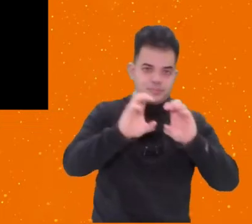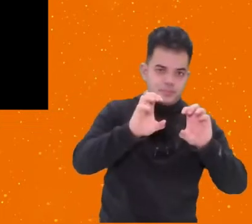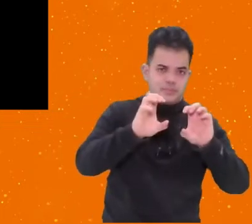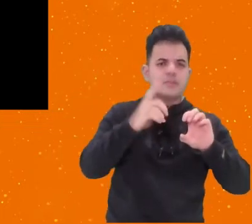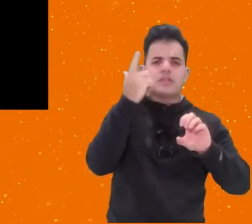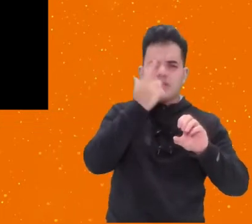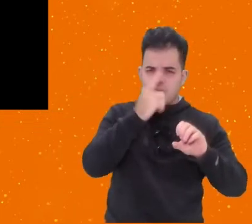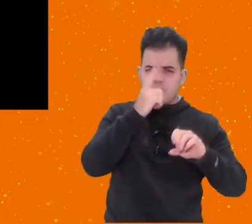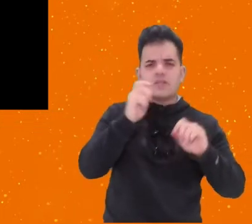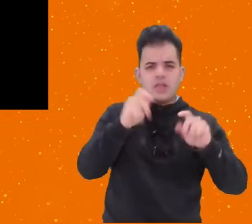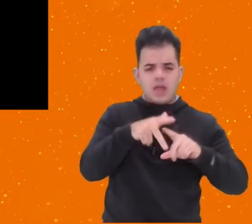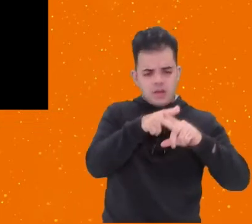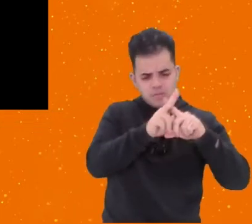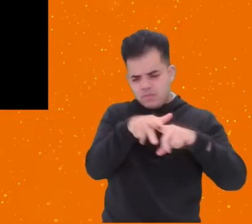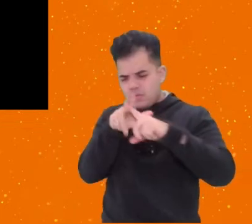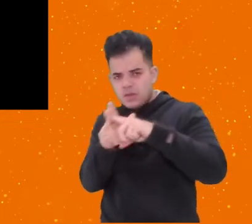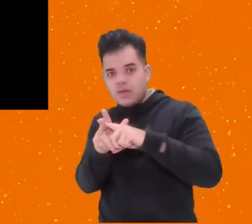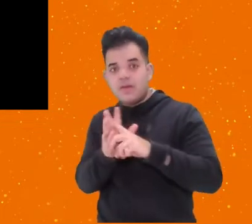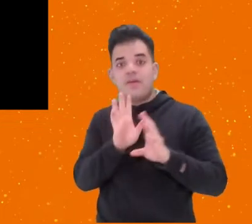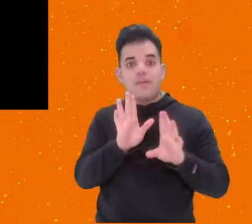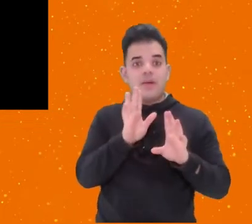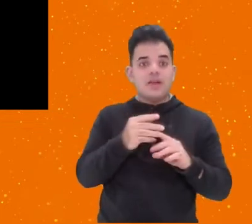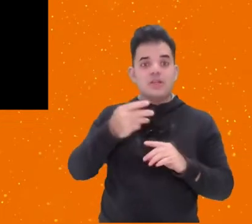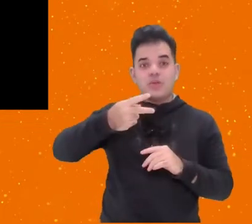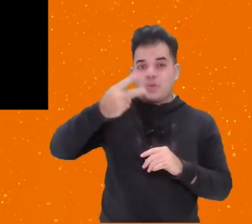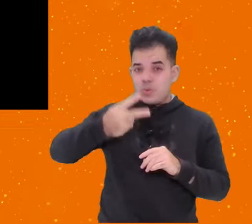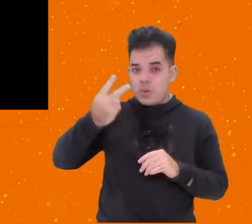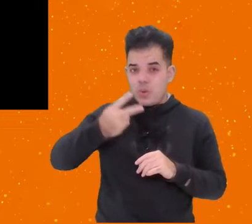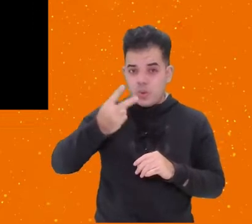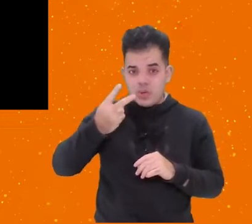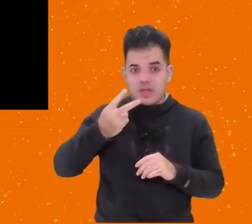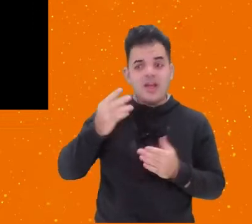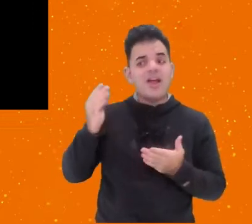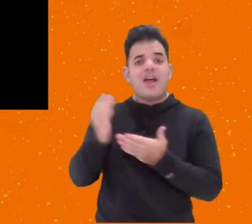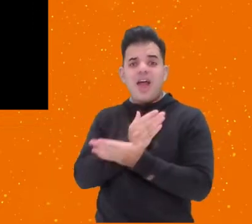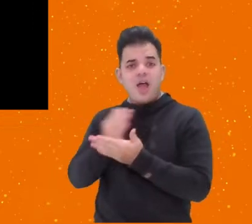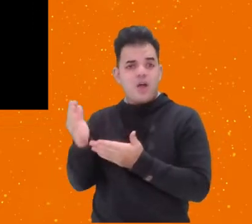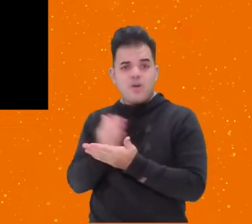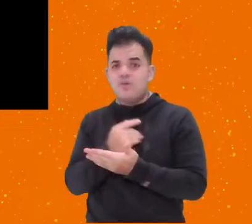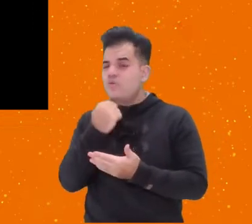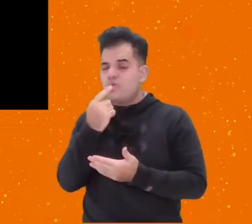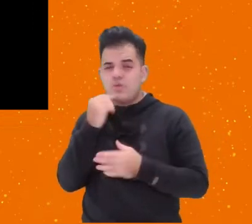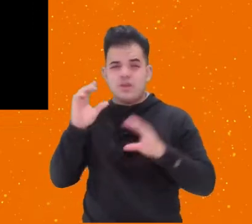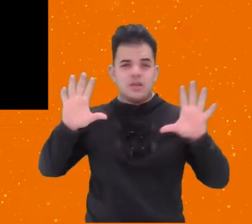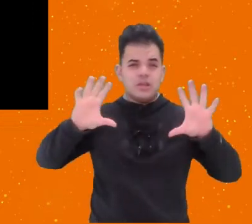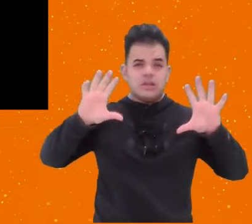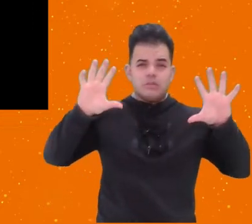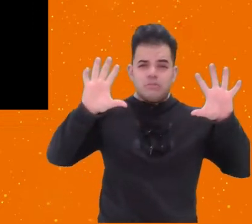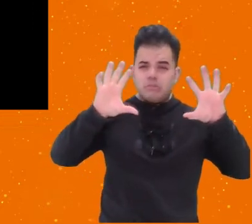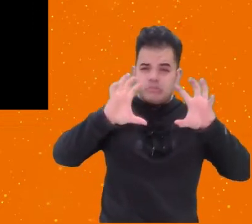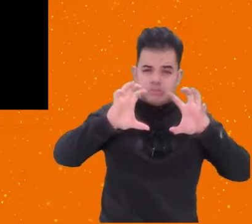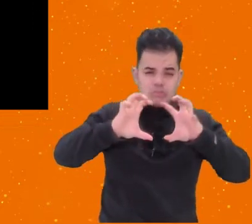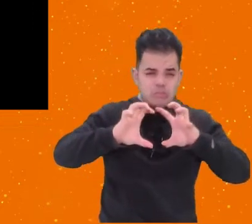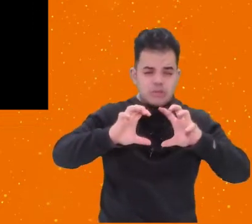uma correção daqui para cá. Já com dois stops, muita câmera aí já não vai fazer uma correção, vai já perder tom de pele aqui, você já vai